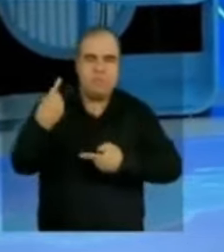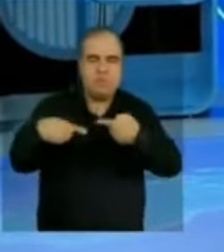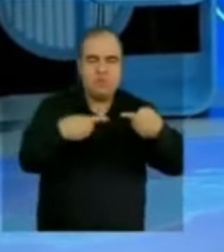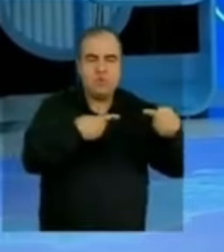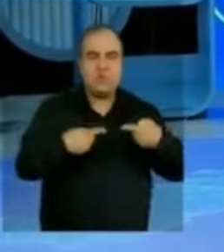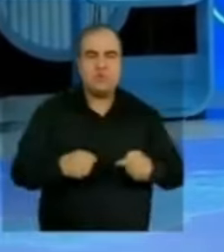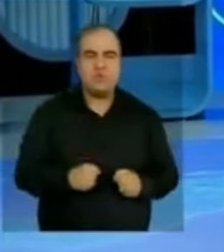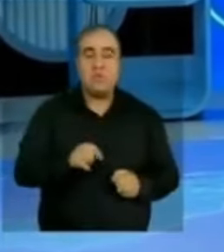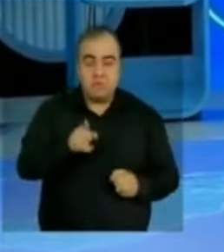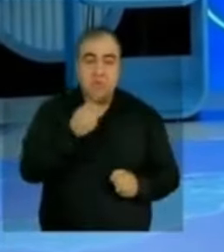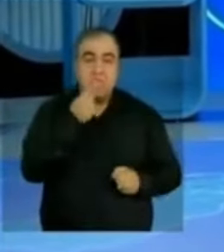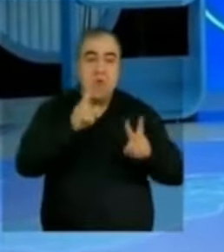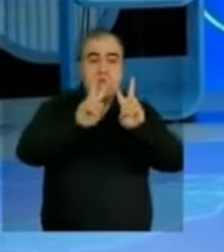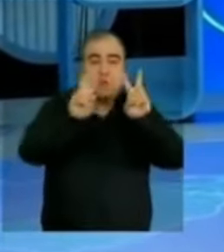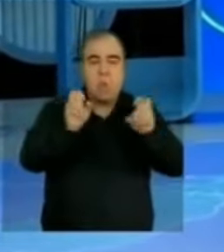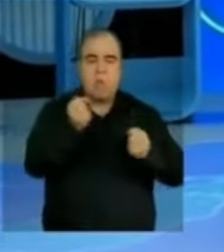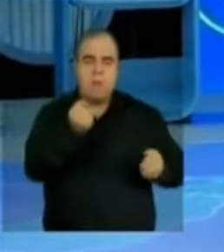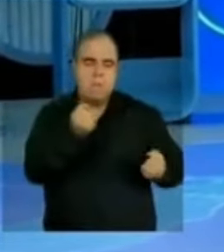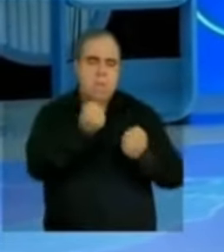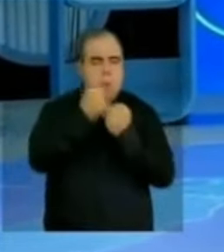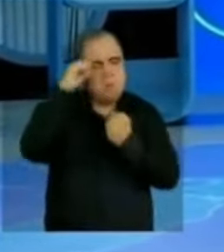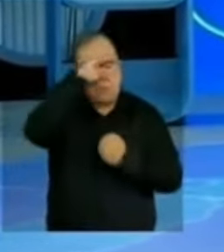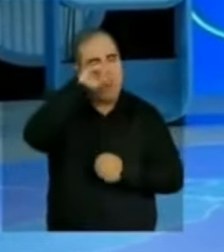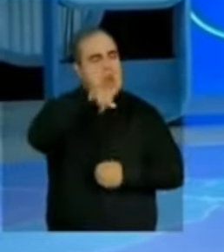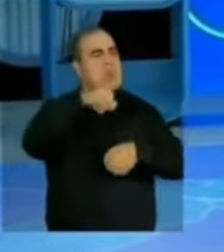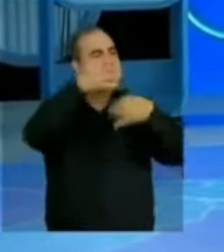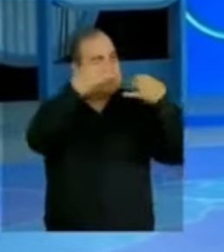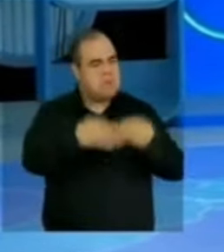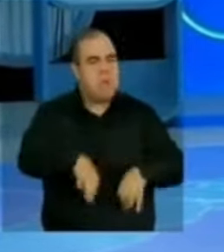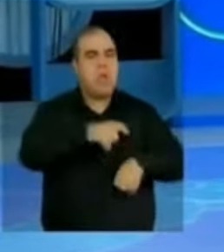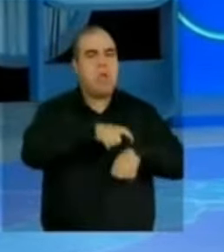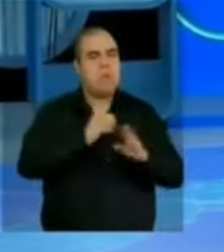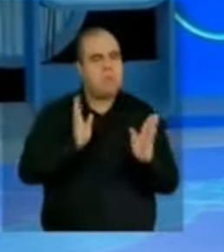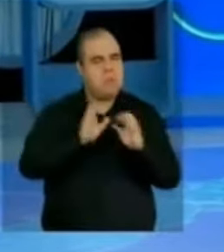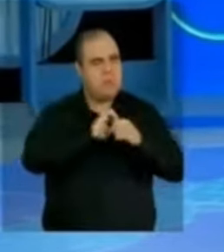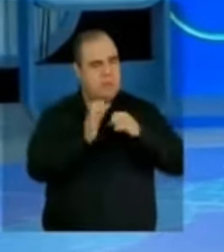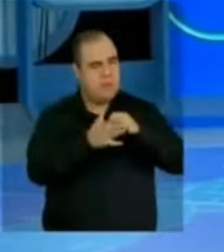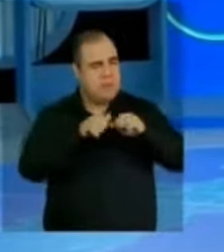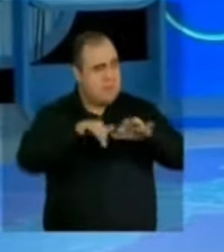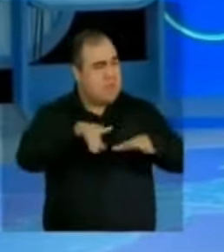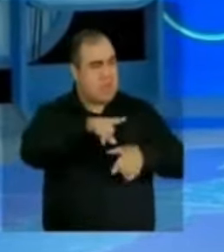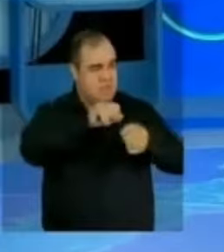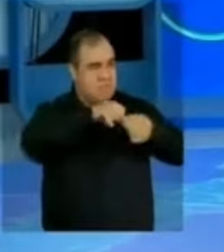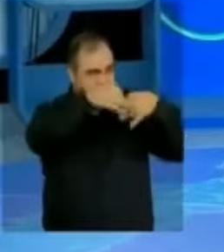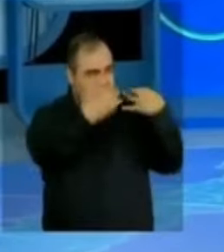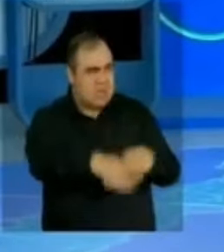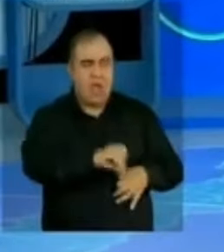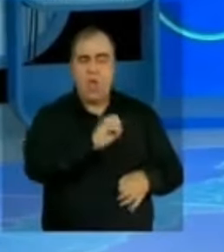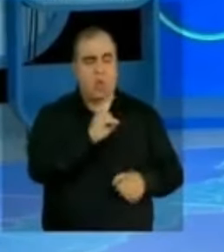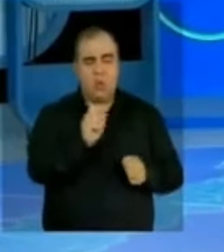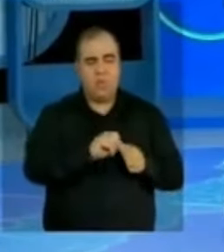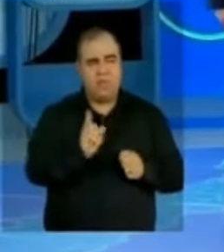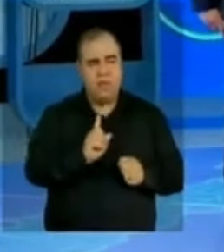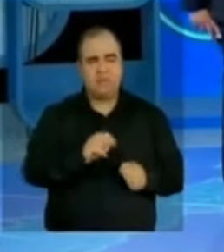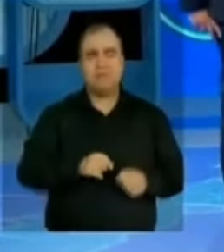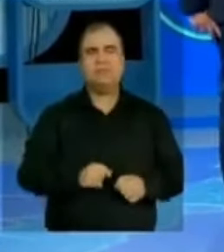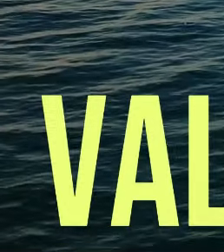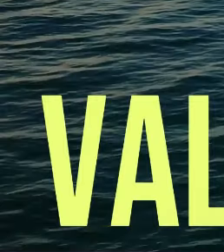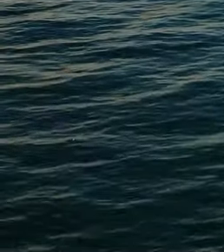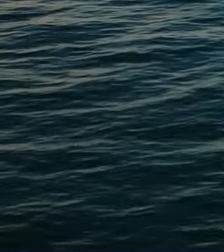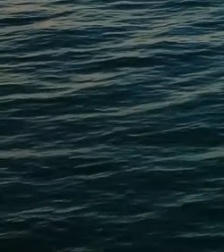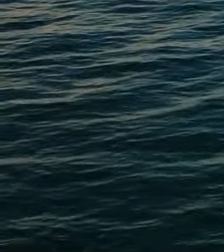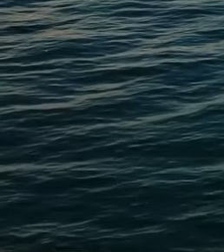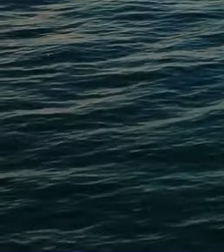para ter o apoio do bolsonaro que ele fez tudo certo no pandemia Fala para eles lá ele fez ou não fez ô Guilherme não fique inventando história